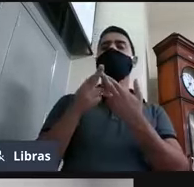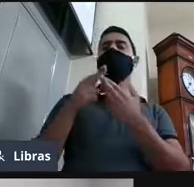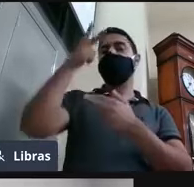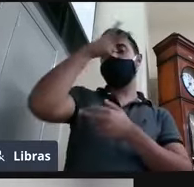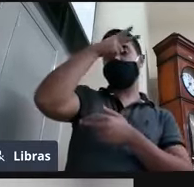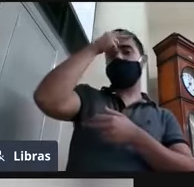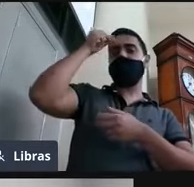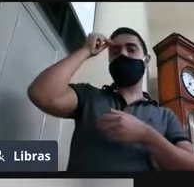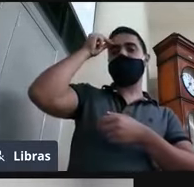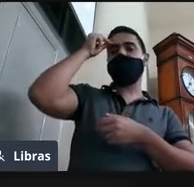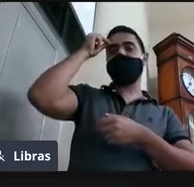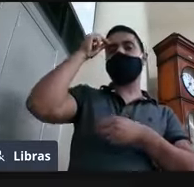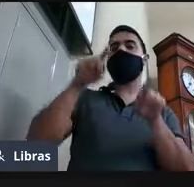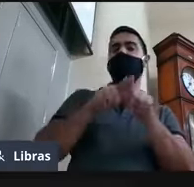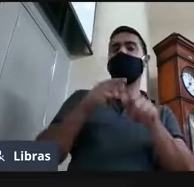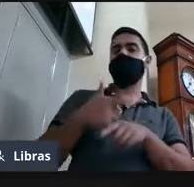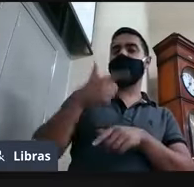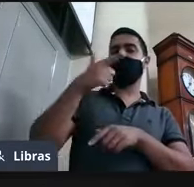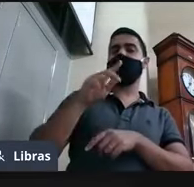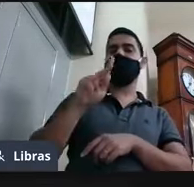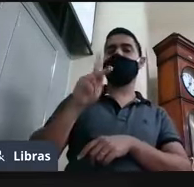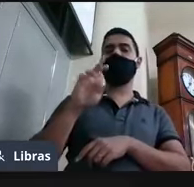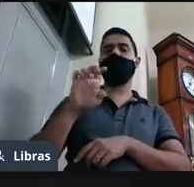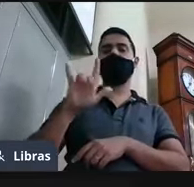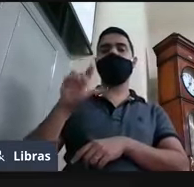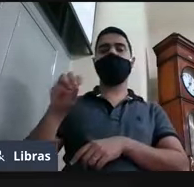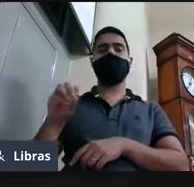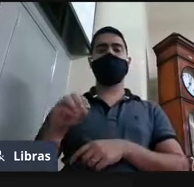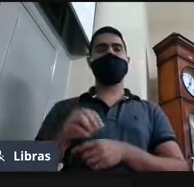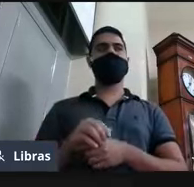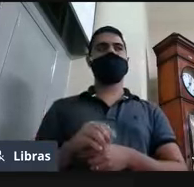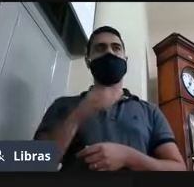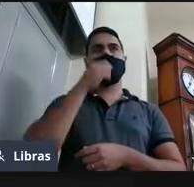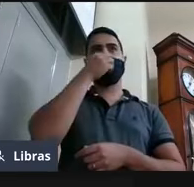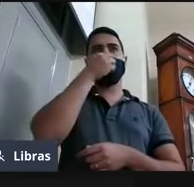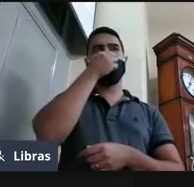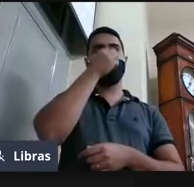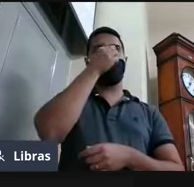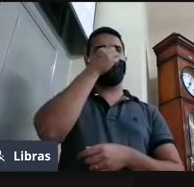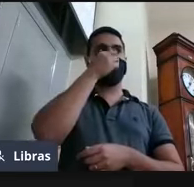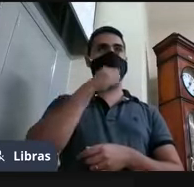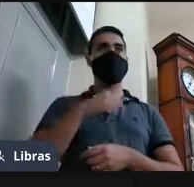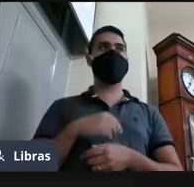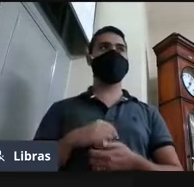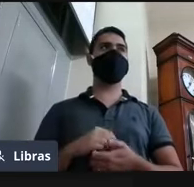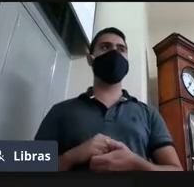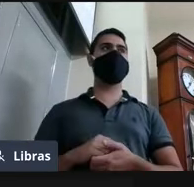prefeito municipal, seu vice Hélio Suzano, e as colocações